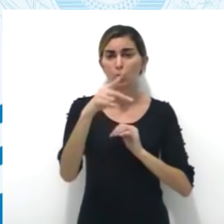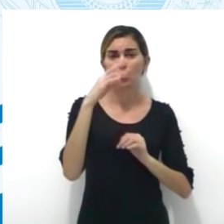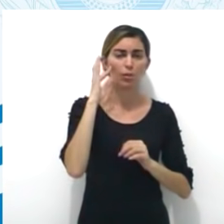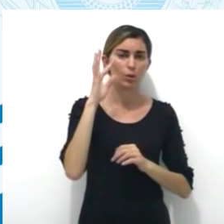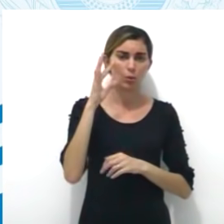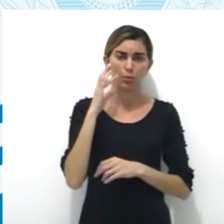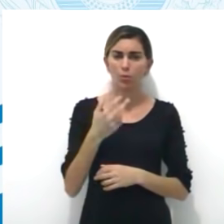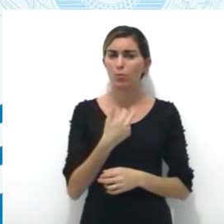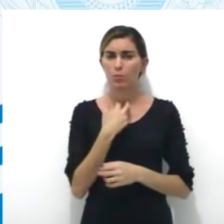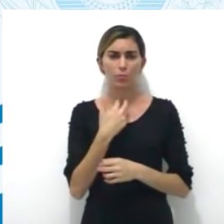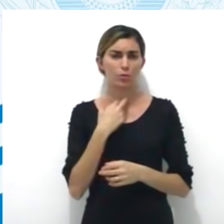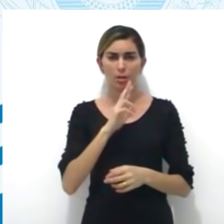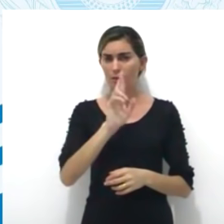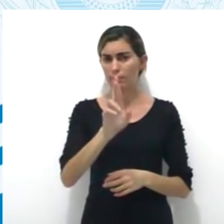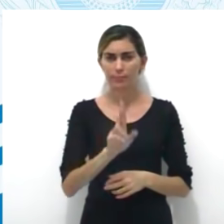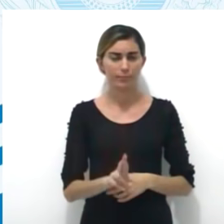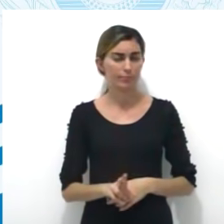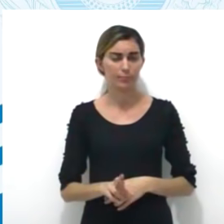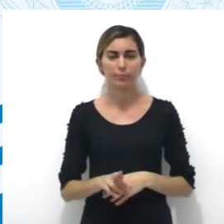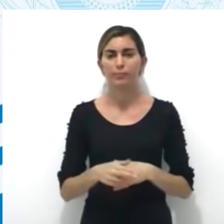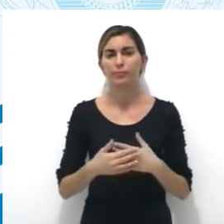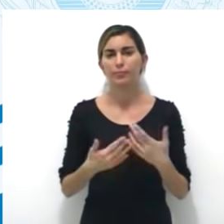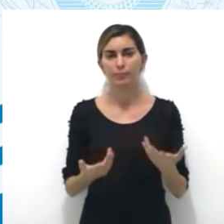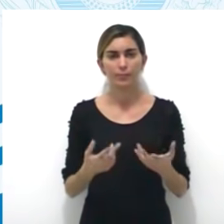teoria, pessoal, não poderia ser respondida.